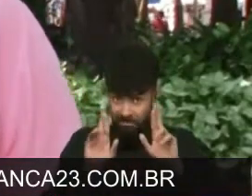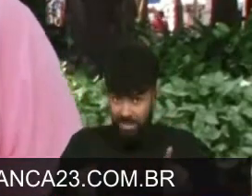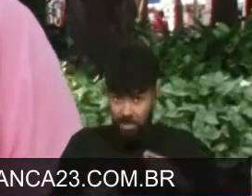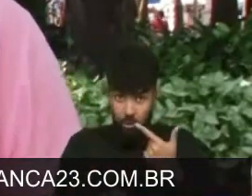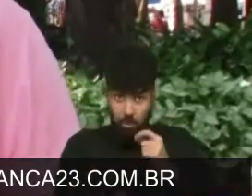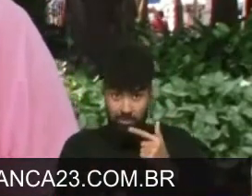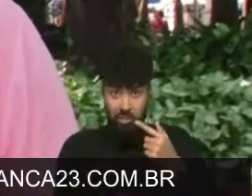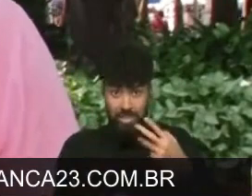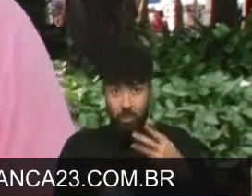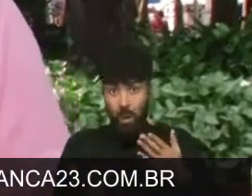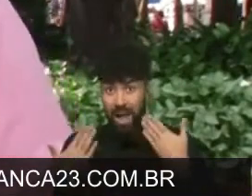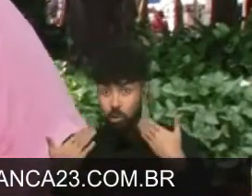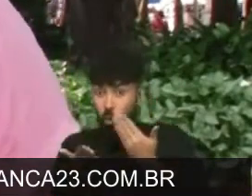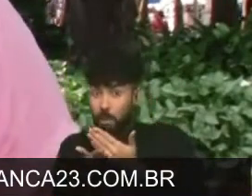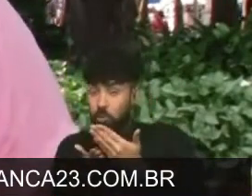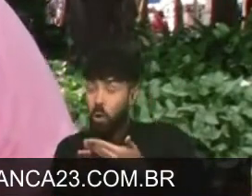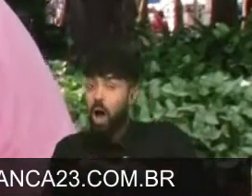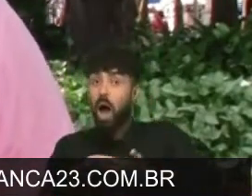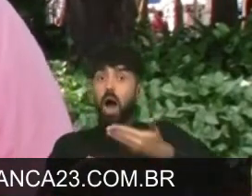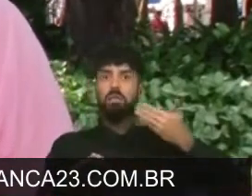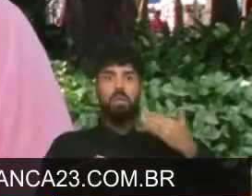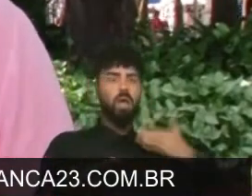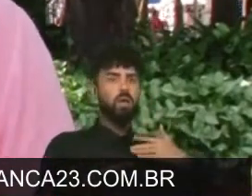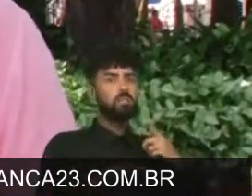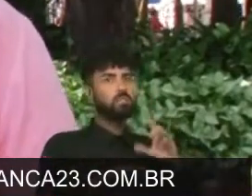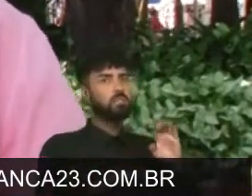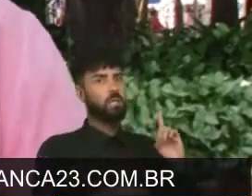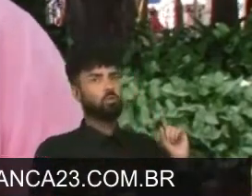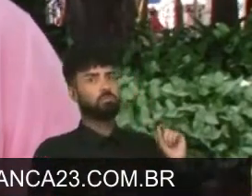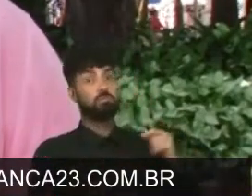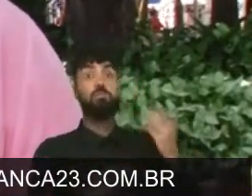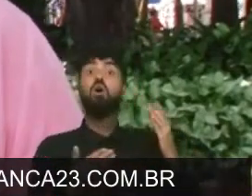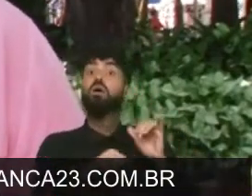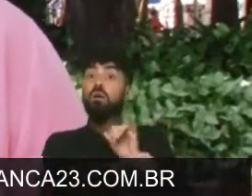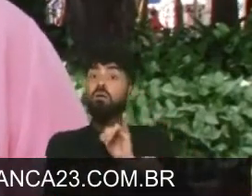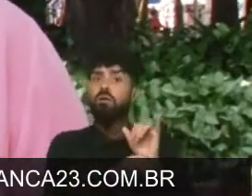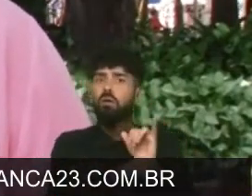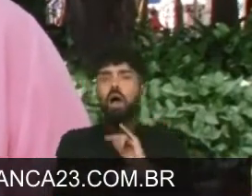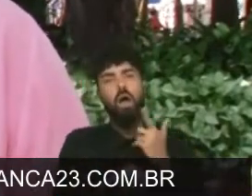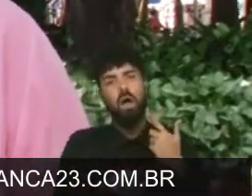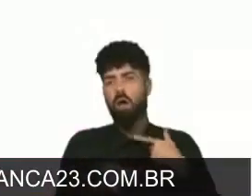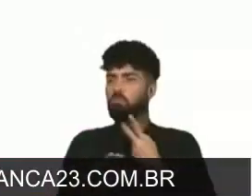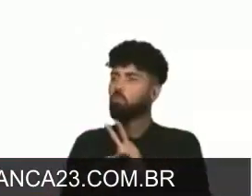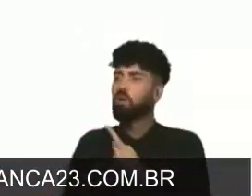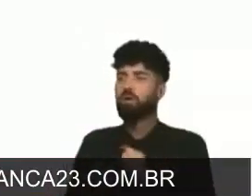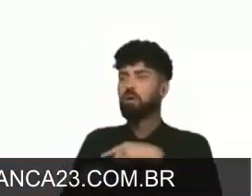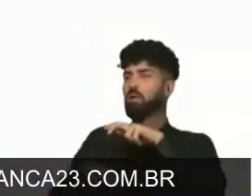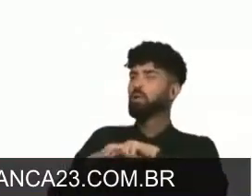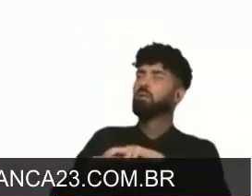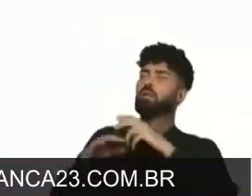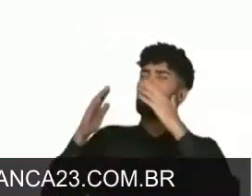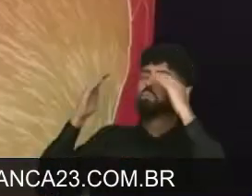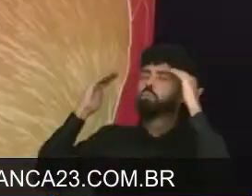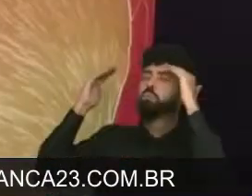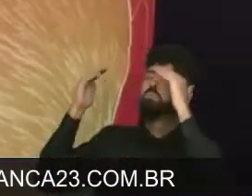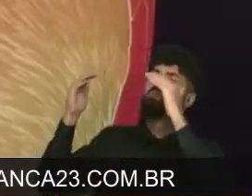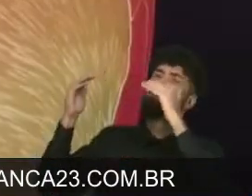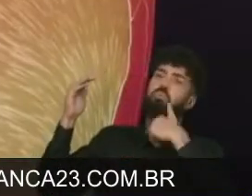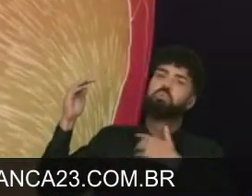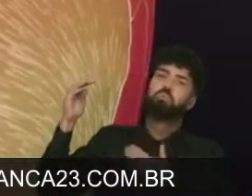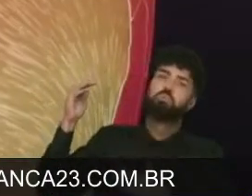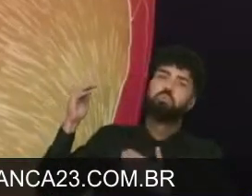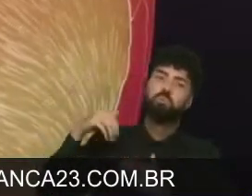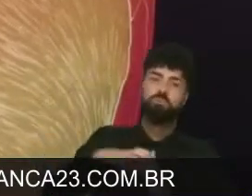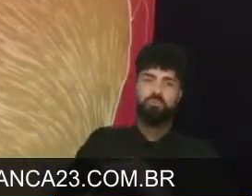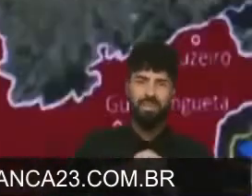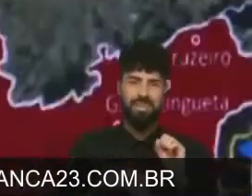bem mais cedo. Aí o jeito é procurar uma sombra para poder se refrescar. Segundo as medições feitas pelo CEAPLA